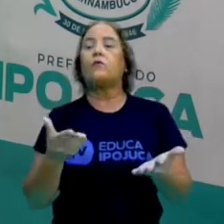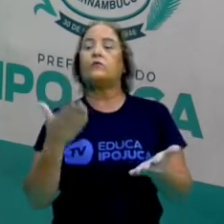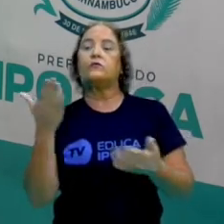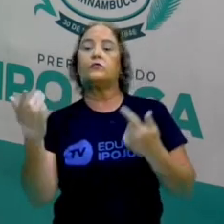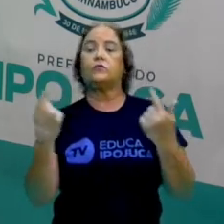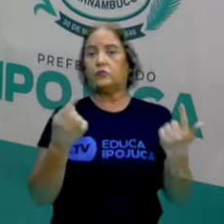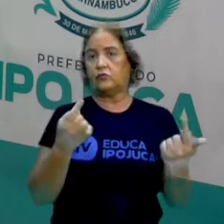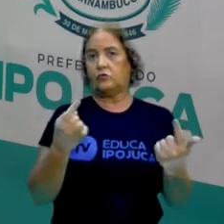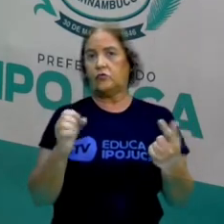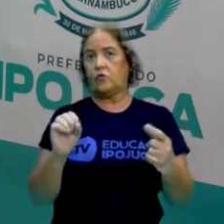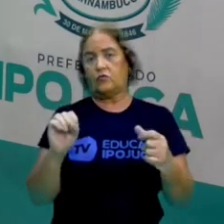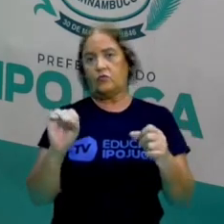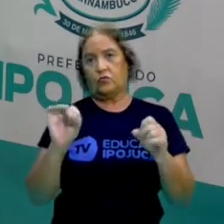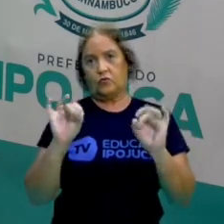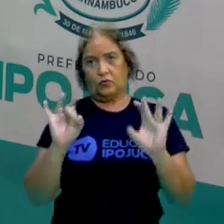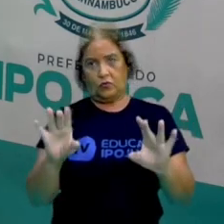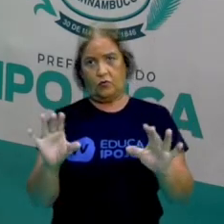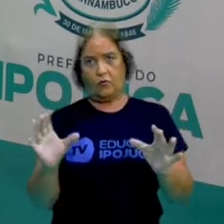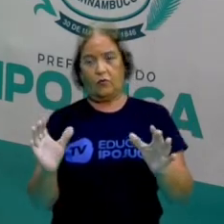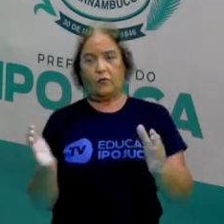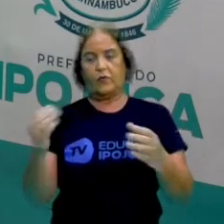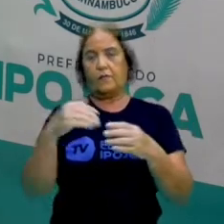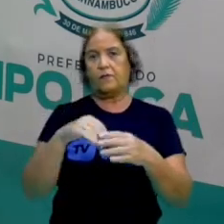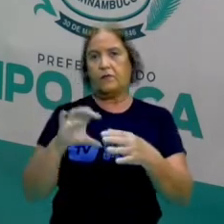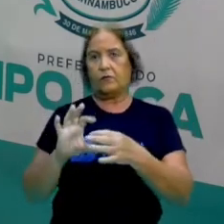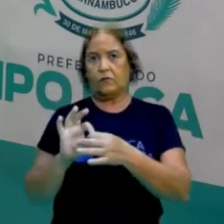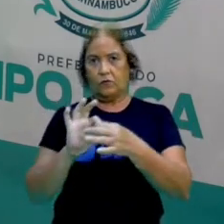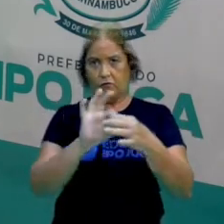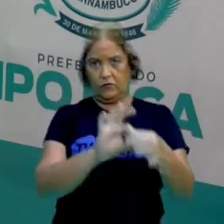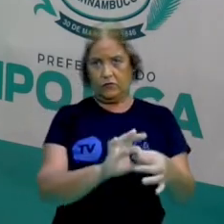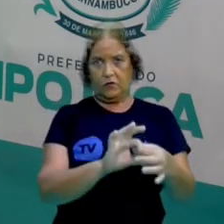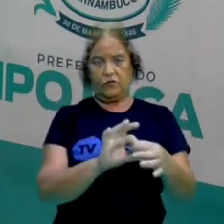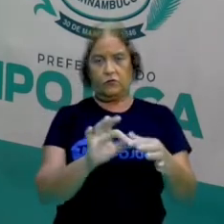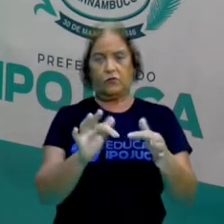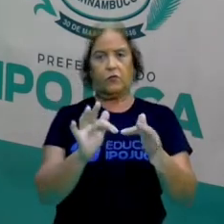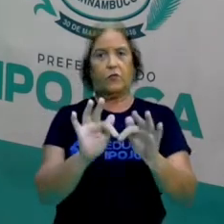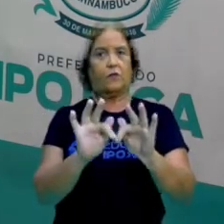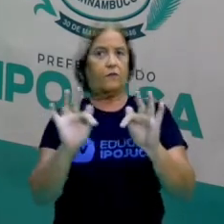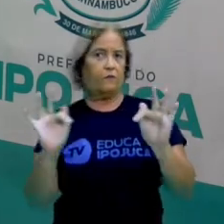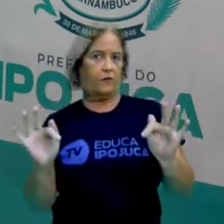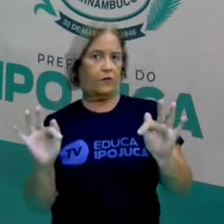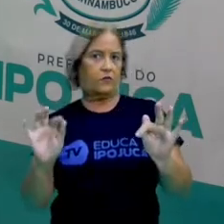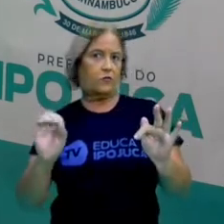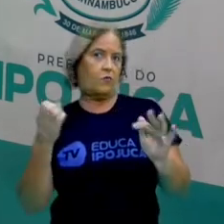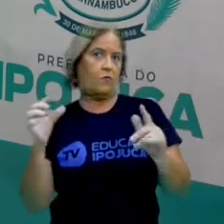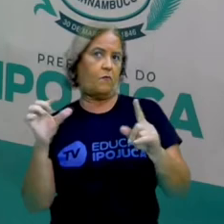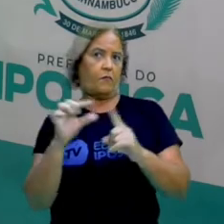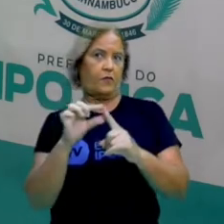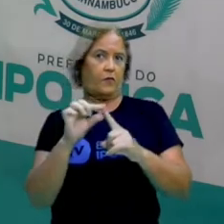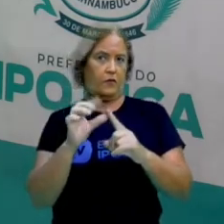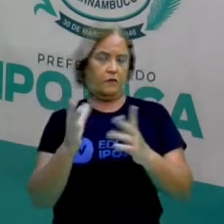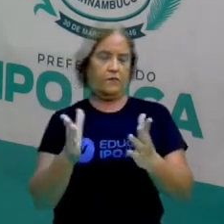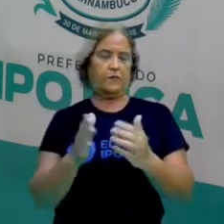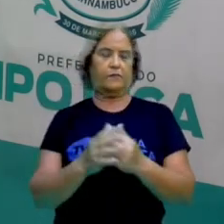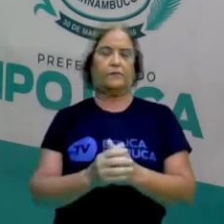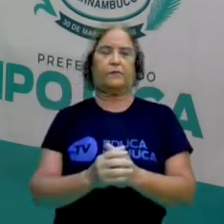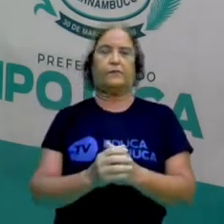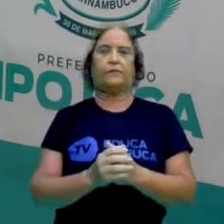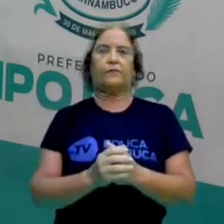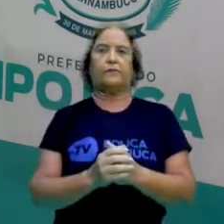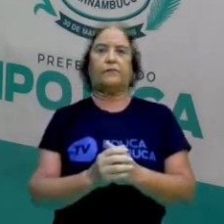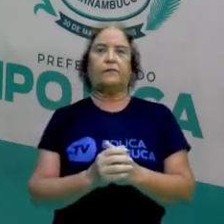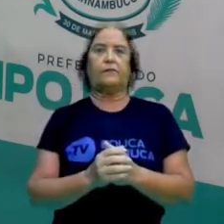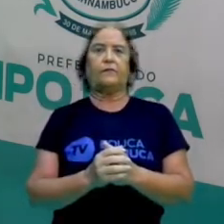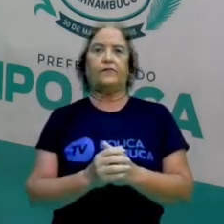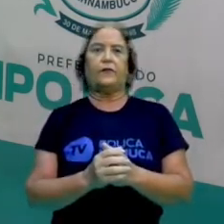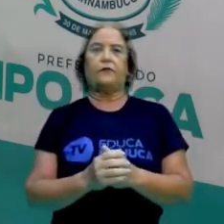frase ou em um parágrafo. Aí você vai pela lógica do que está sendo dito. Tá bom? Então, vamos lá.